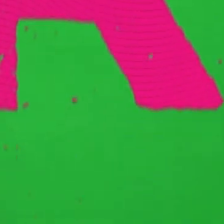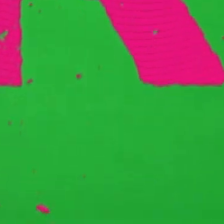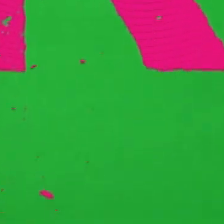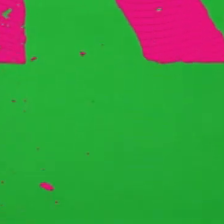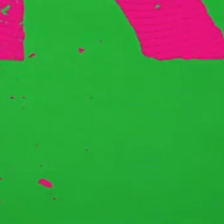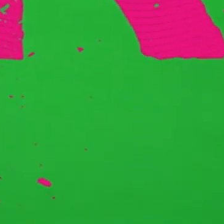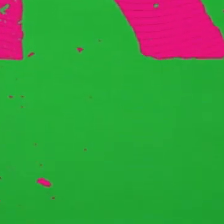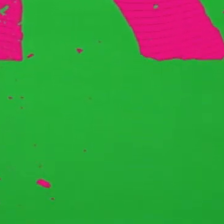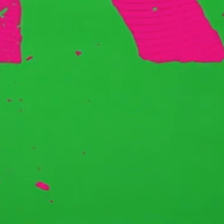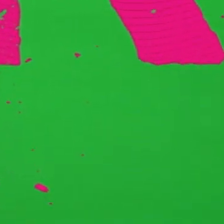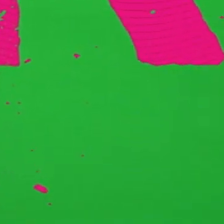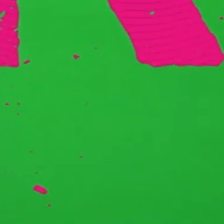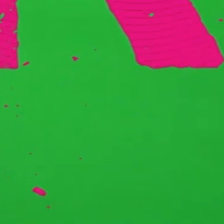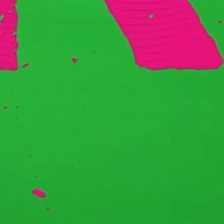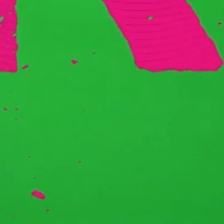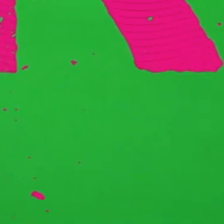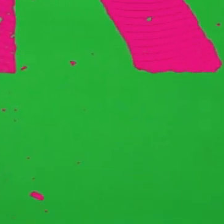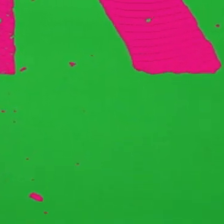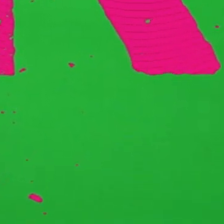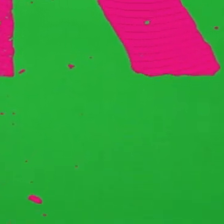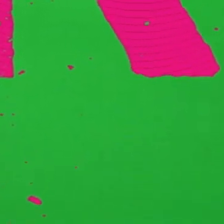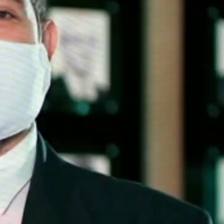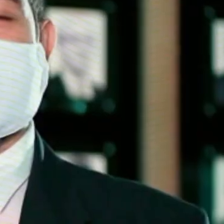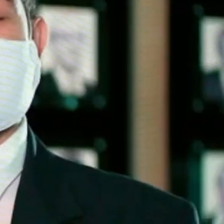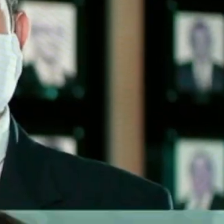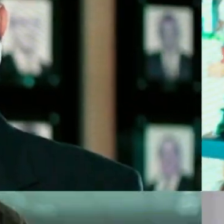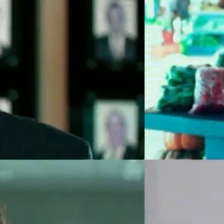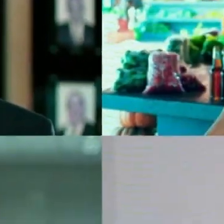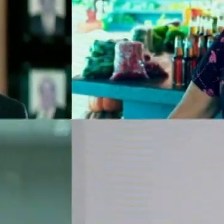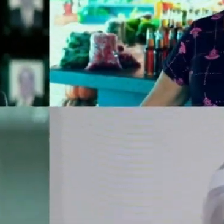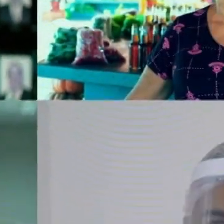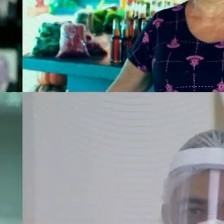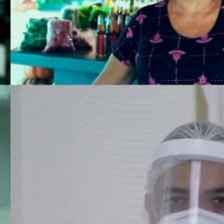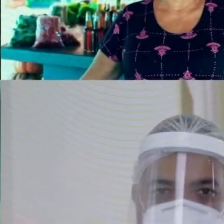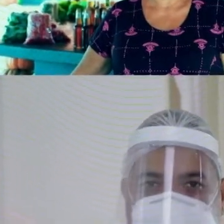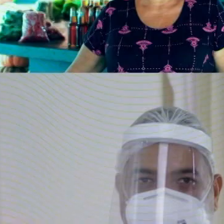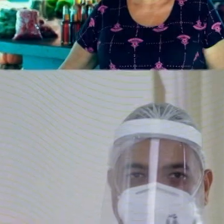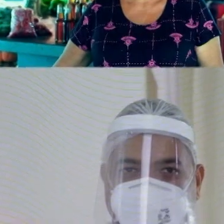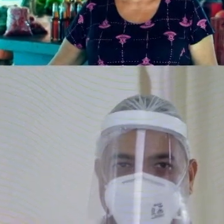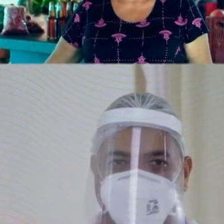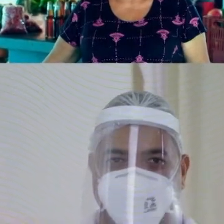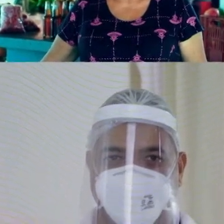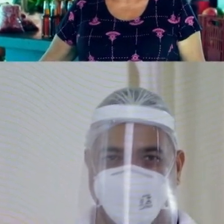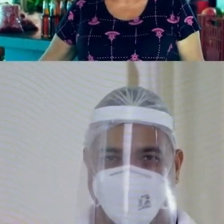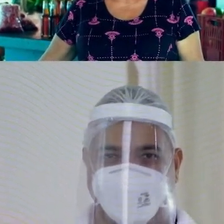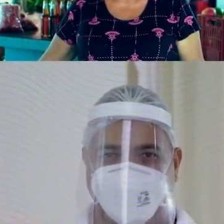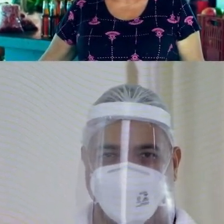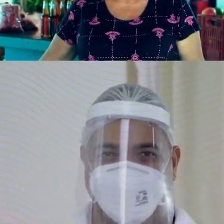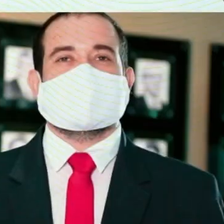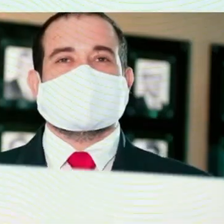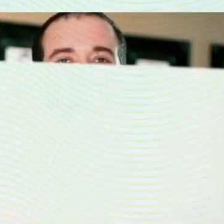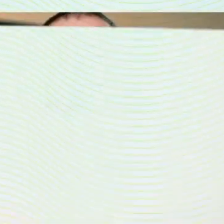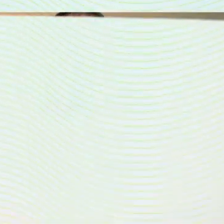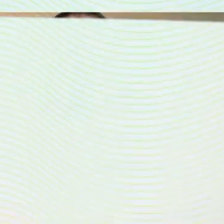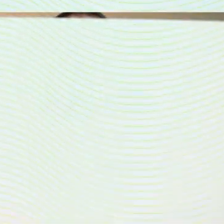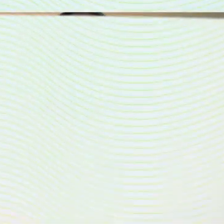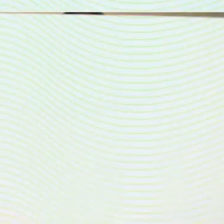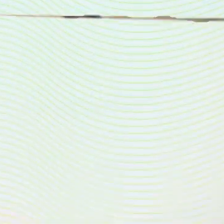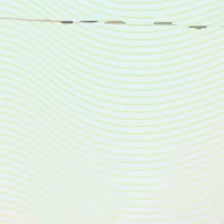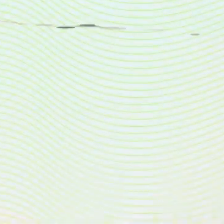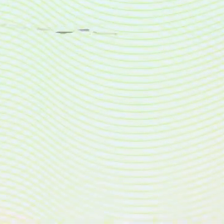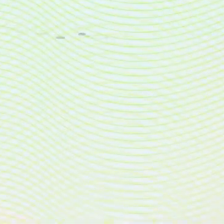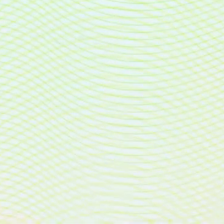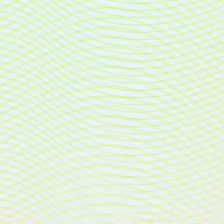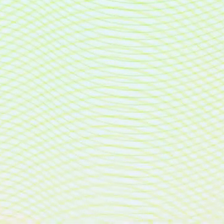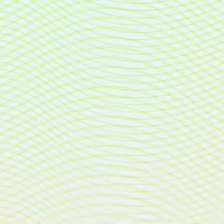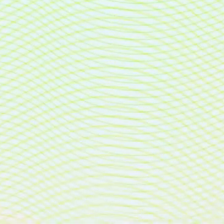Carol, da Simone, da Lázara, da irmã Maria, do Edmilson e de todos os sul-mato-grossenses. Assembleia